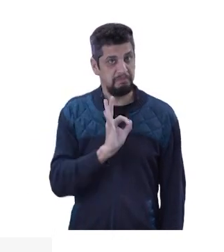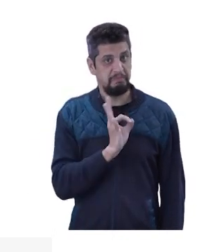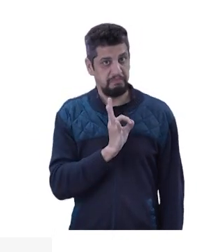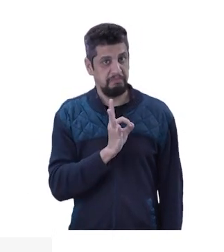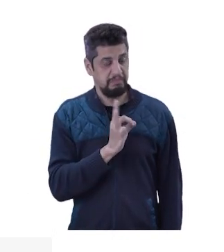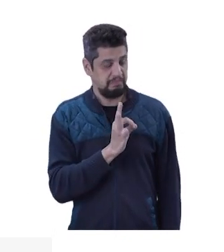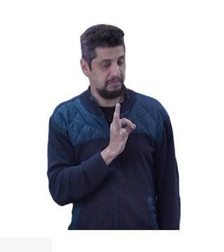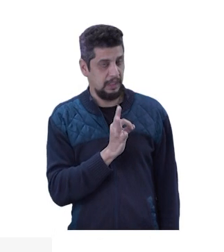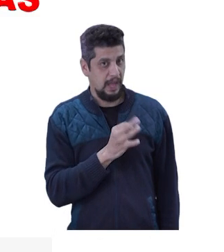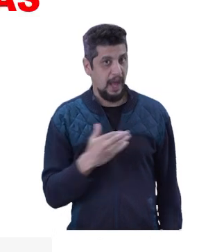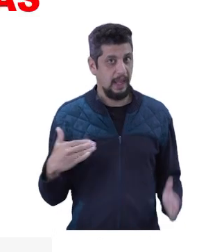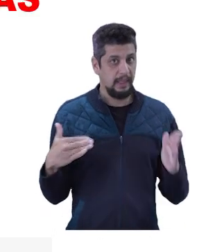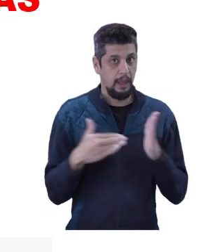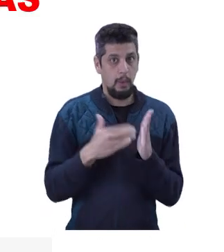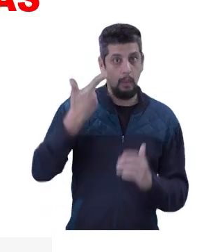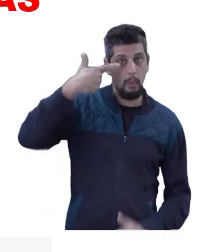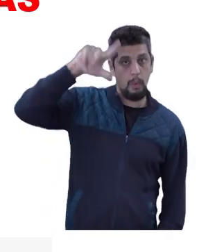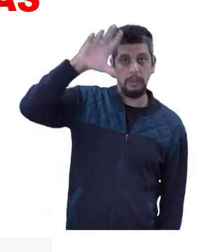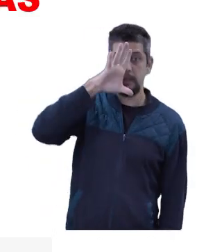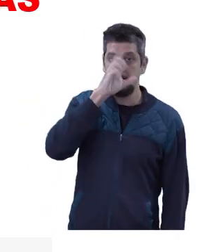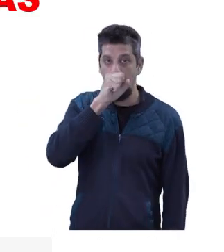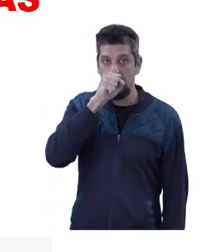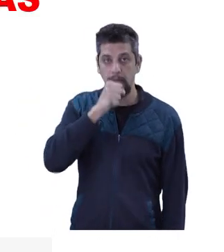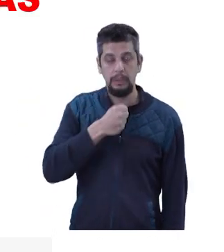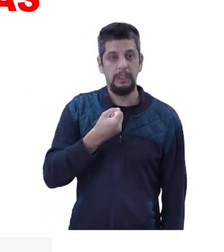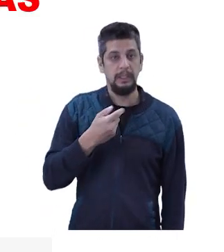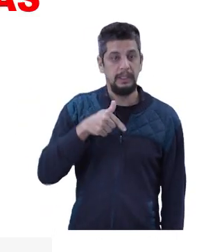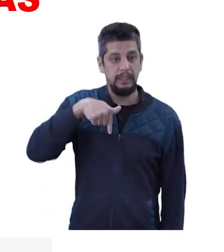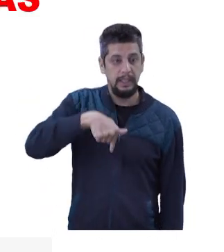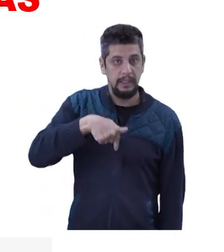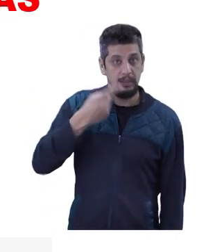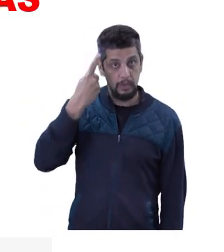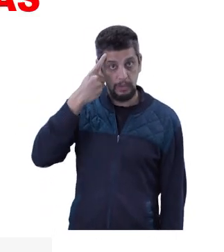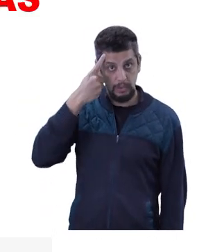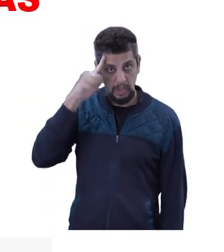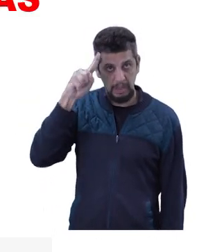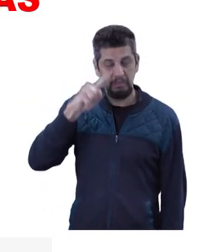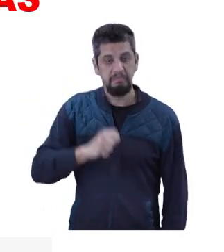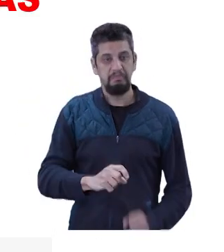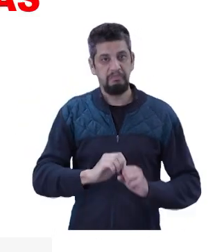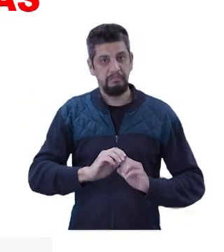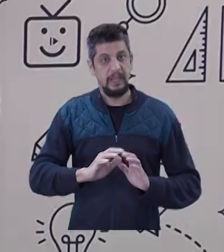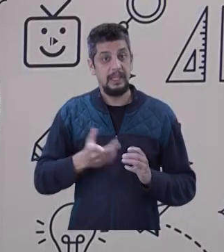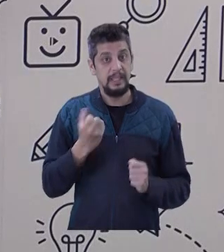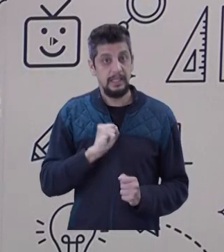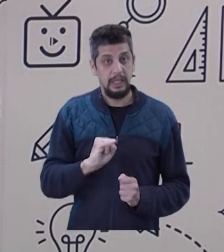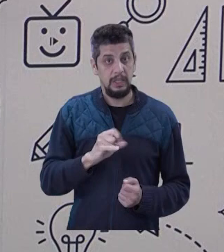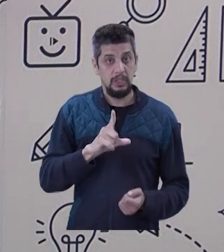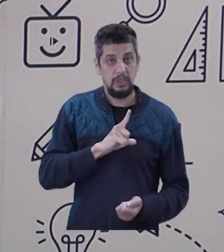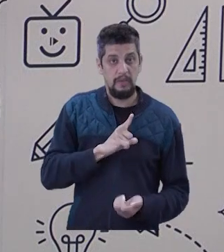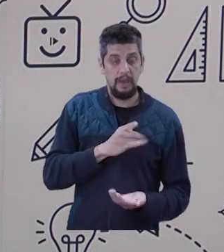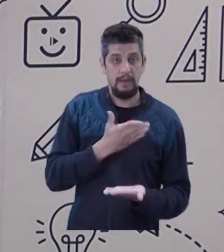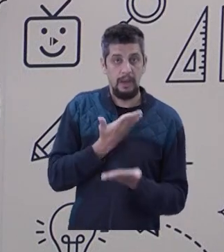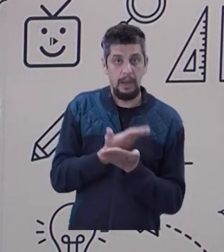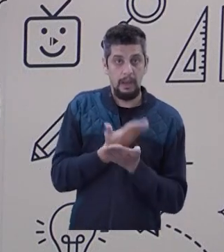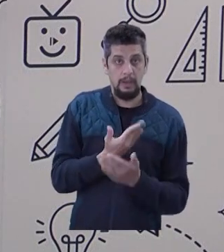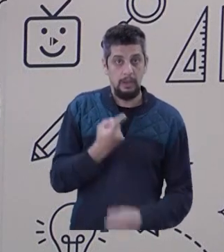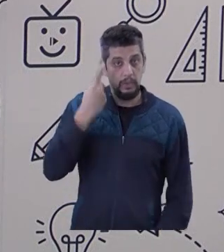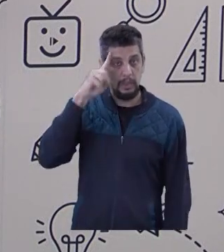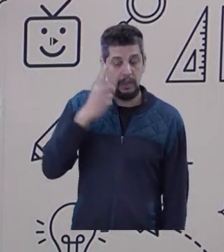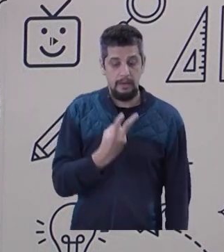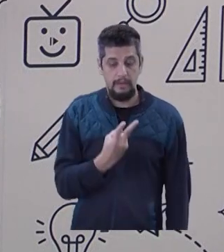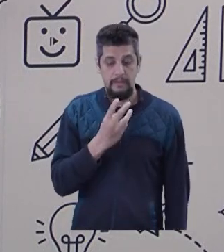1, 2, 3, 4, 5, 6, 7 dias. Isso mesmo. Né? Até o próximo sábado, 7 dias. Isso mesmo. Então, se a gente teve uma aula dia 20 de junho,